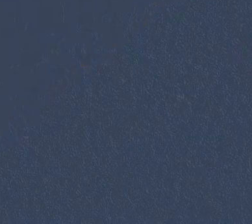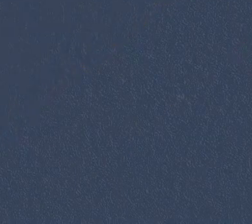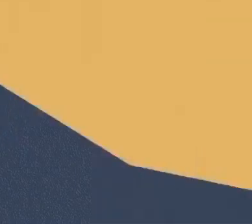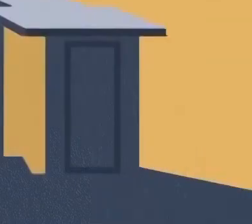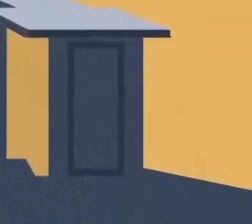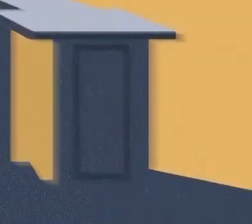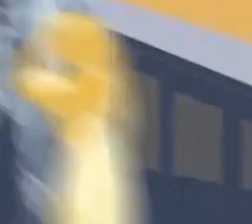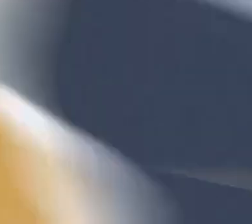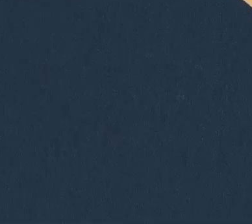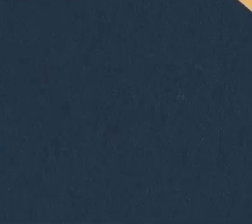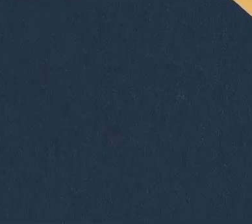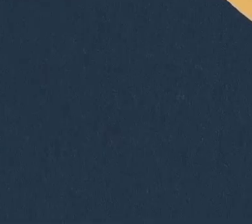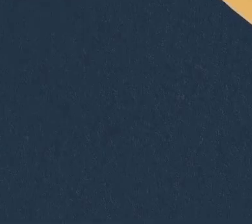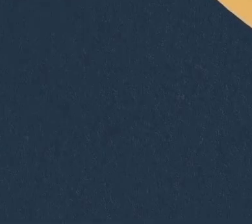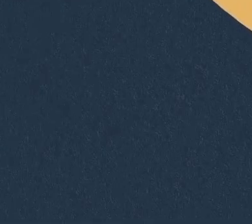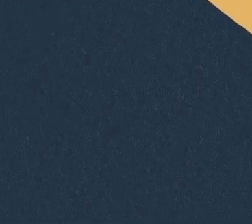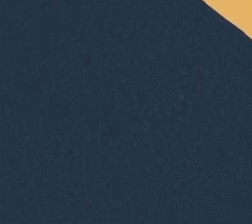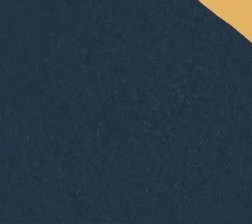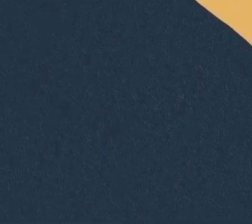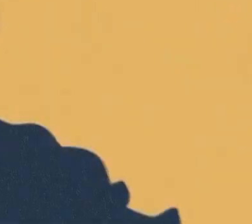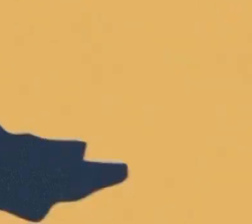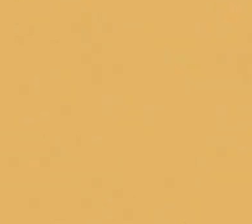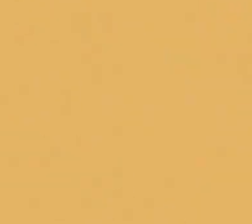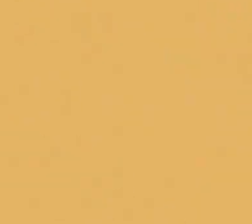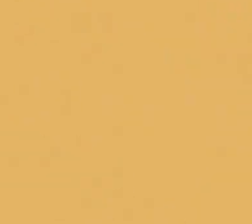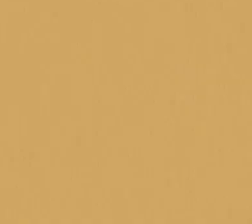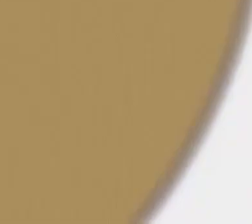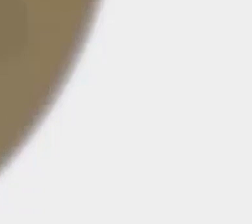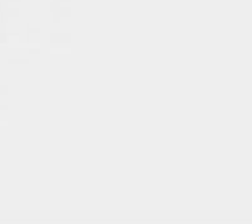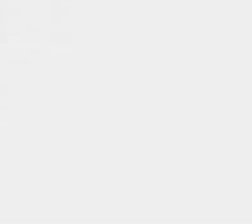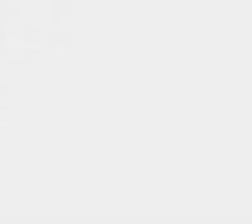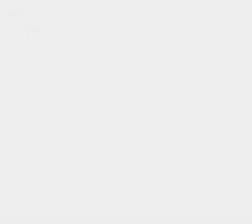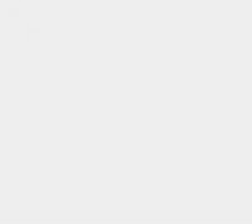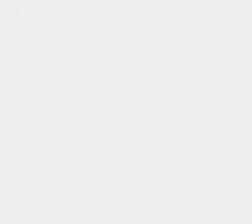E aí E aí